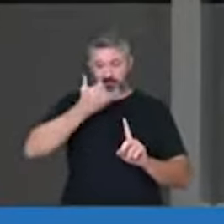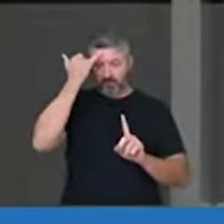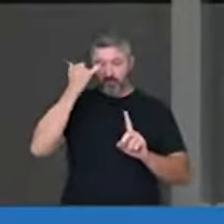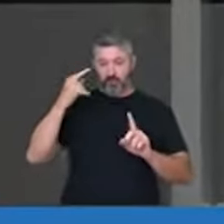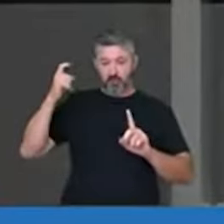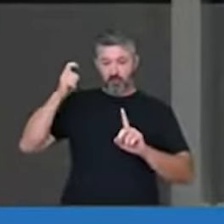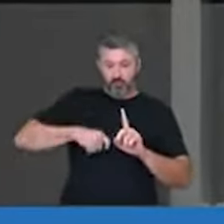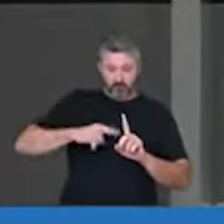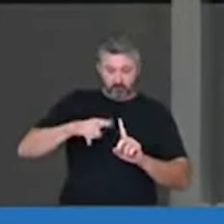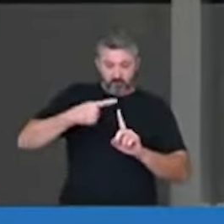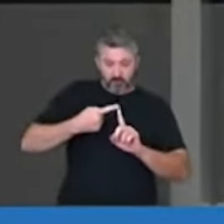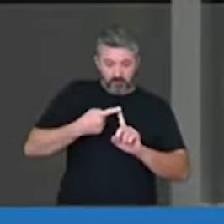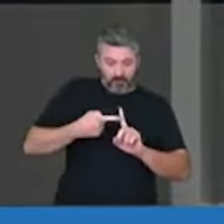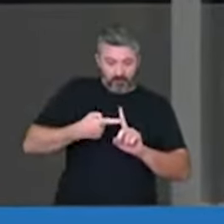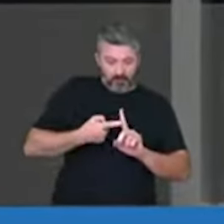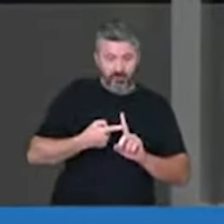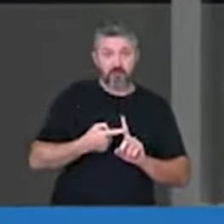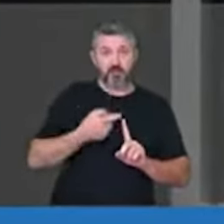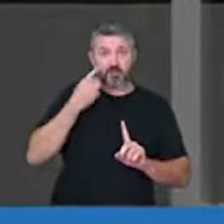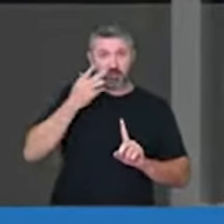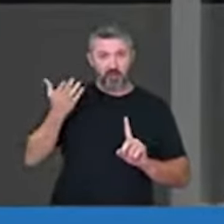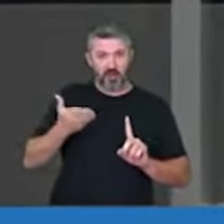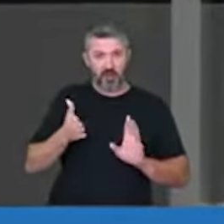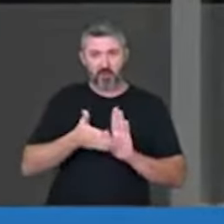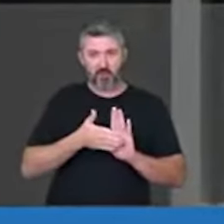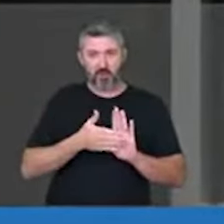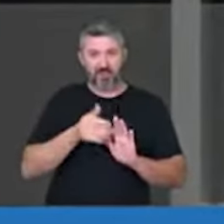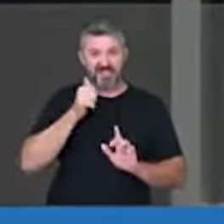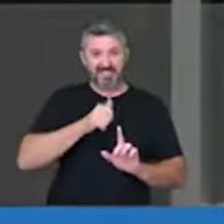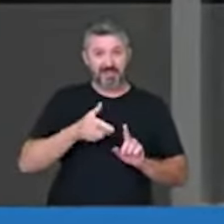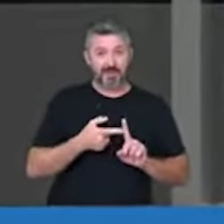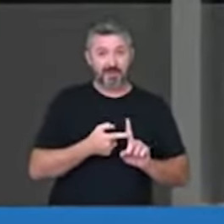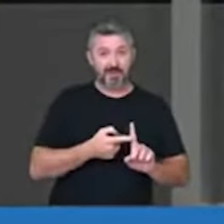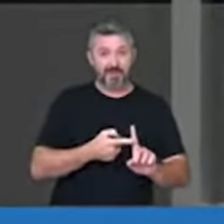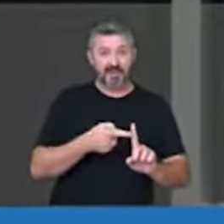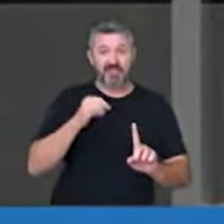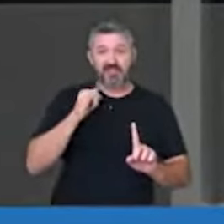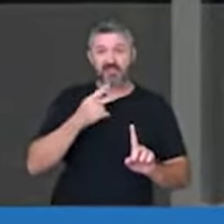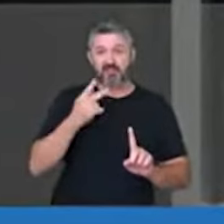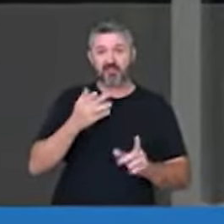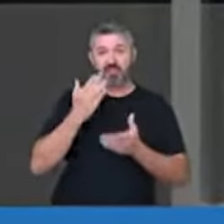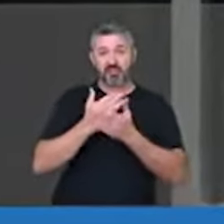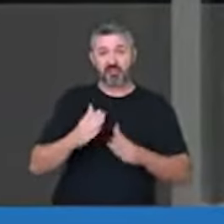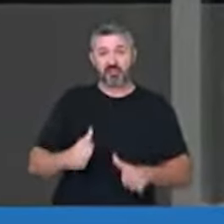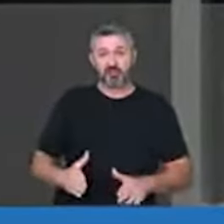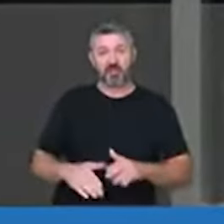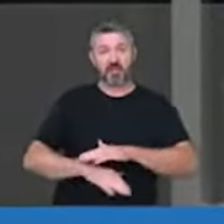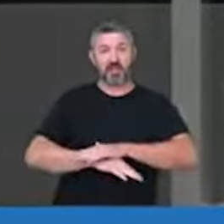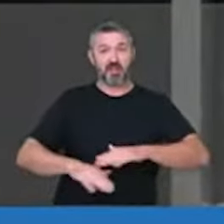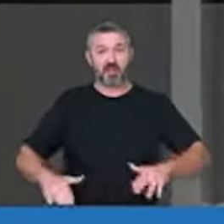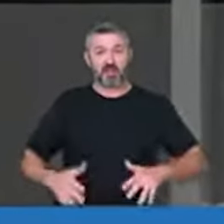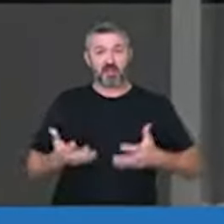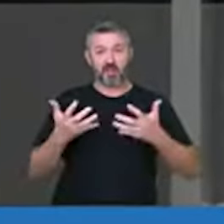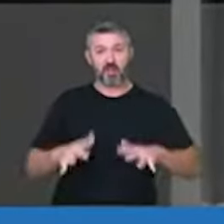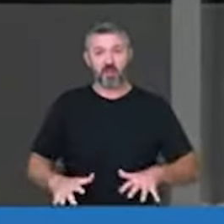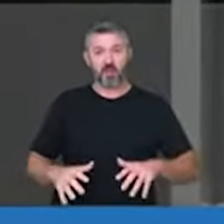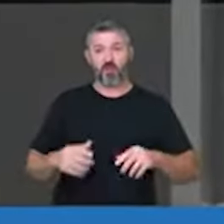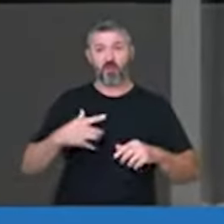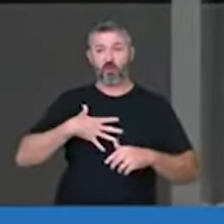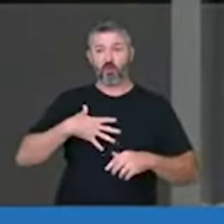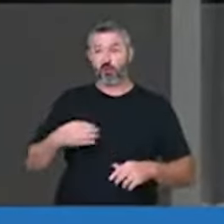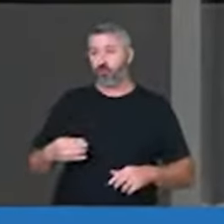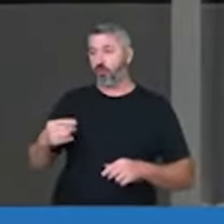estuprada. O que os deputados propõem é que essa menina, caso ela diga basta, chega, não terei um filho de